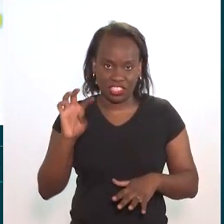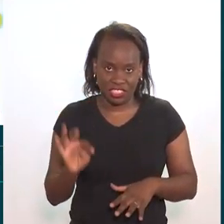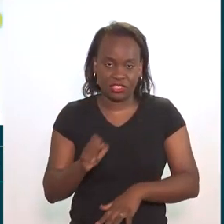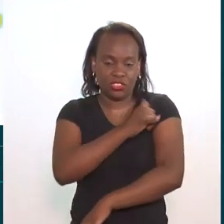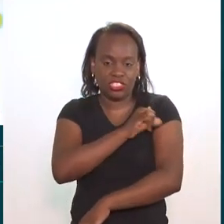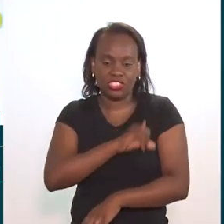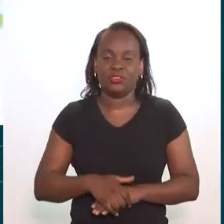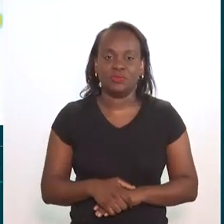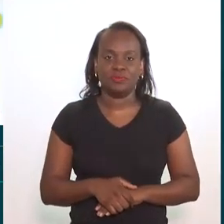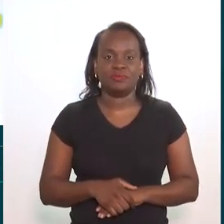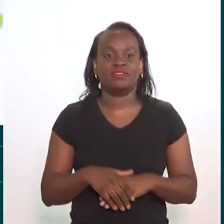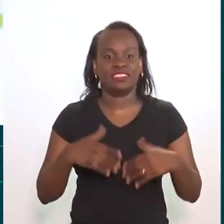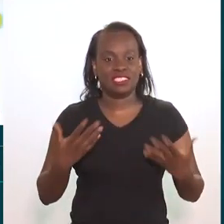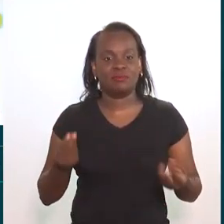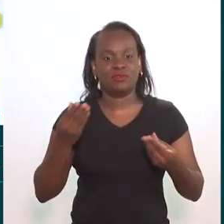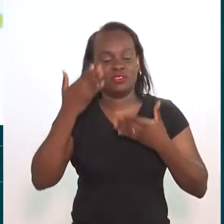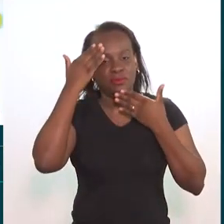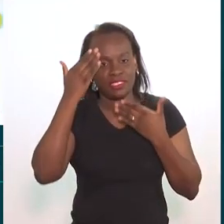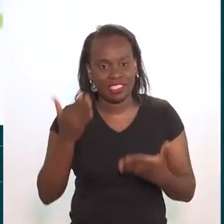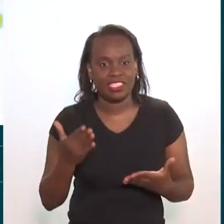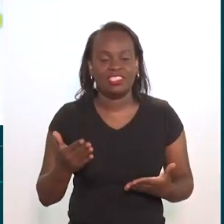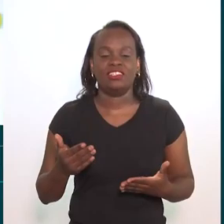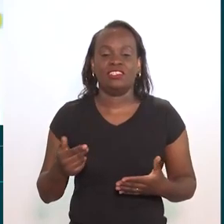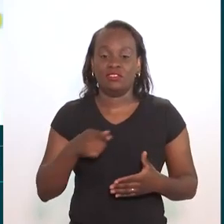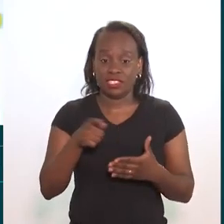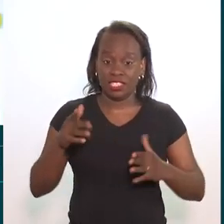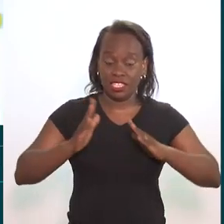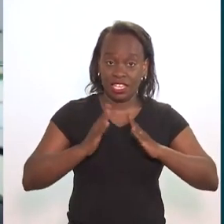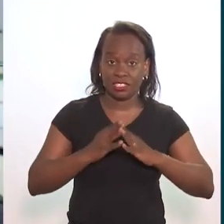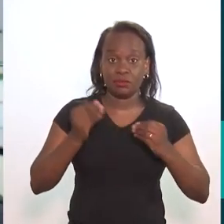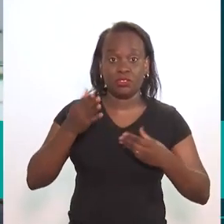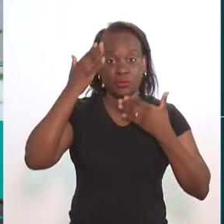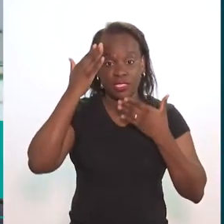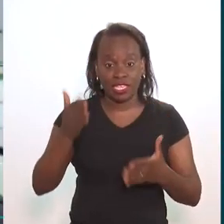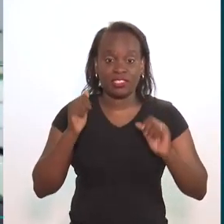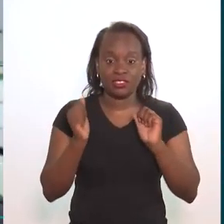de Janeiro. Gente, muitíssimo obrigado, e a